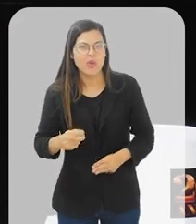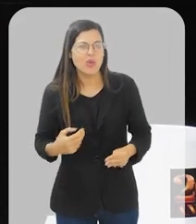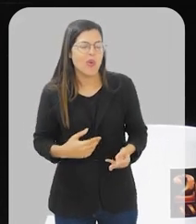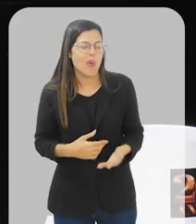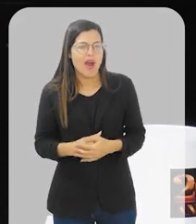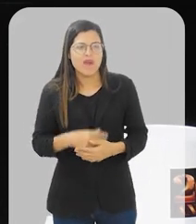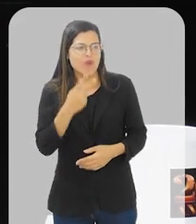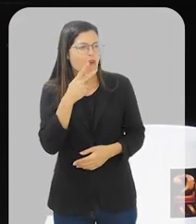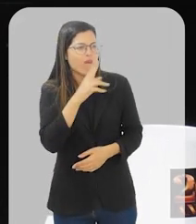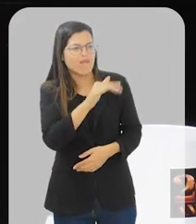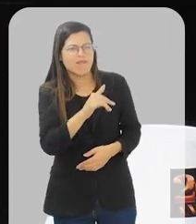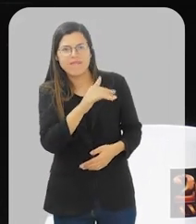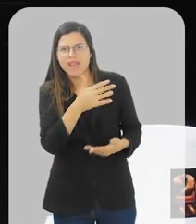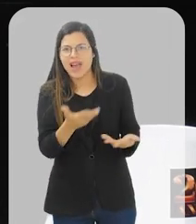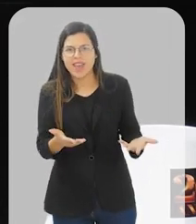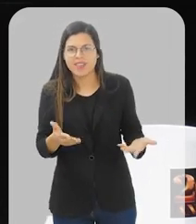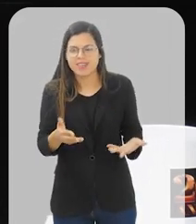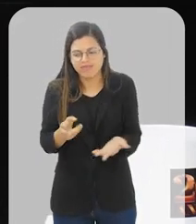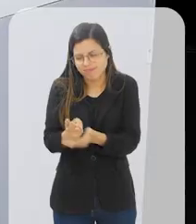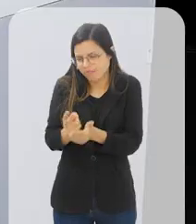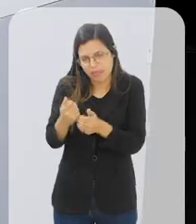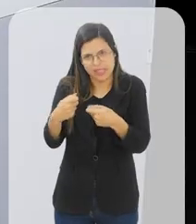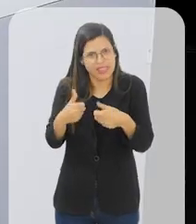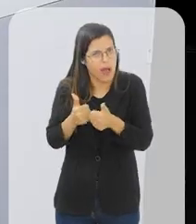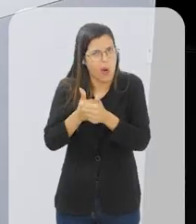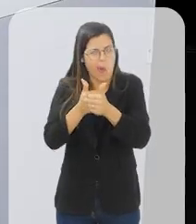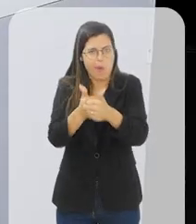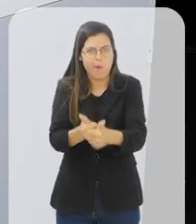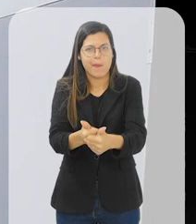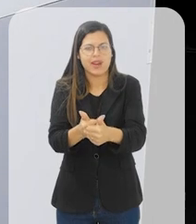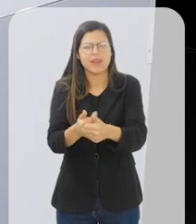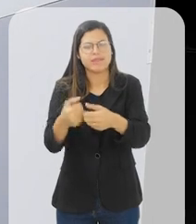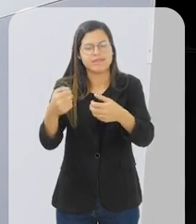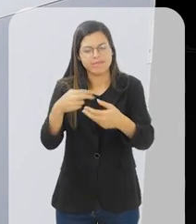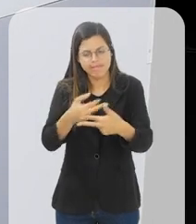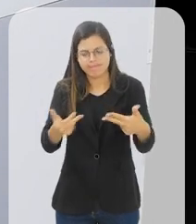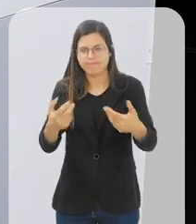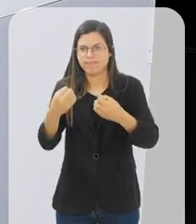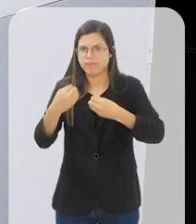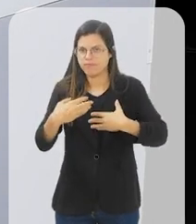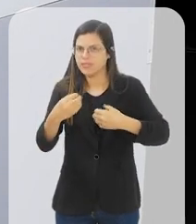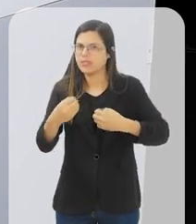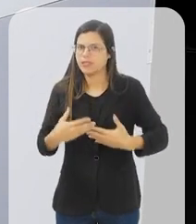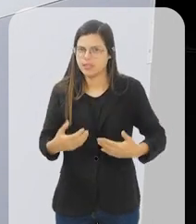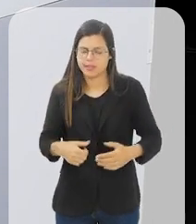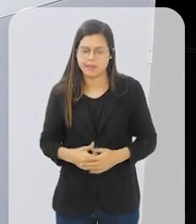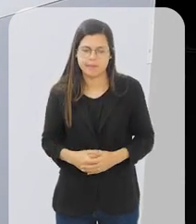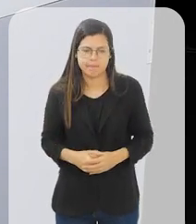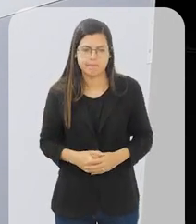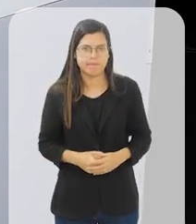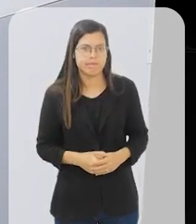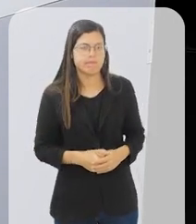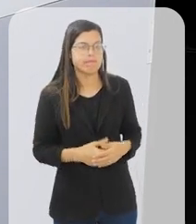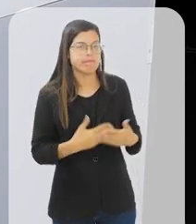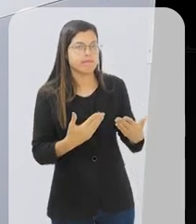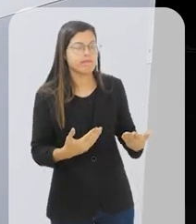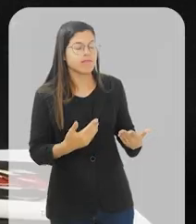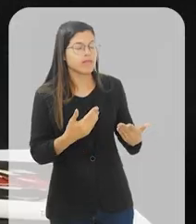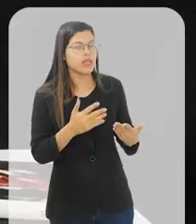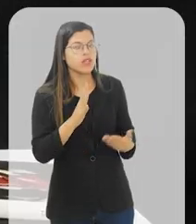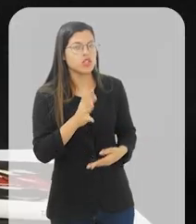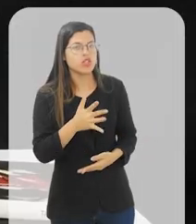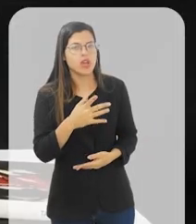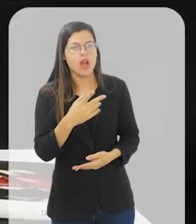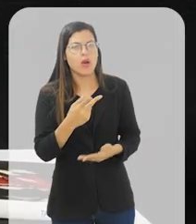aí, vambora, vamos acompanhar. Solta, né? É, aí eu, isso me ensina muito, isso me ensina bastante. Ô Paulo, você já teve